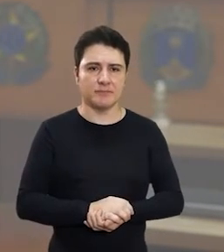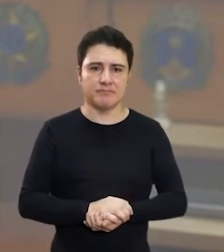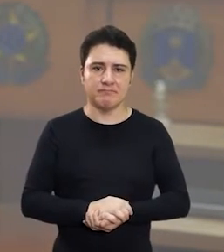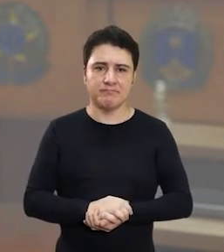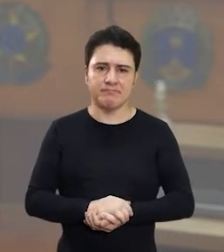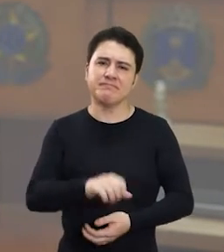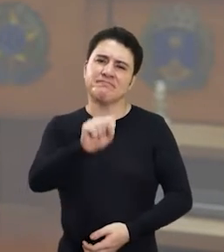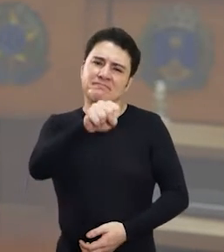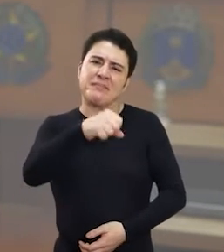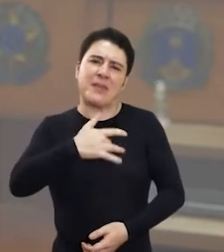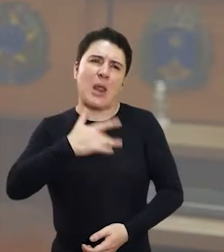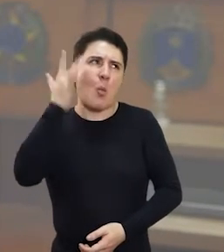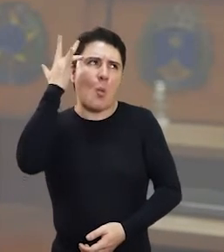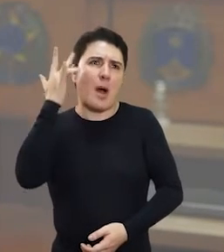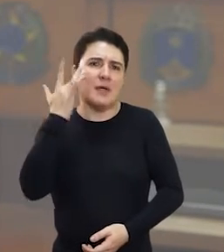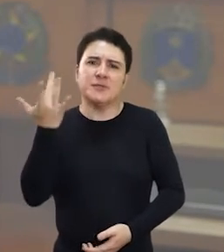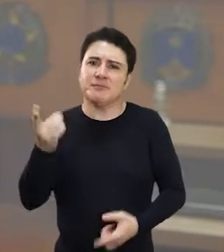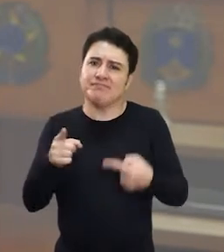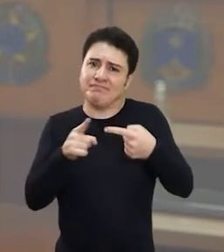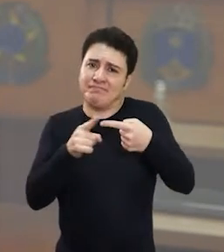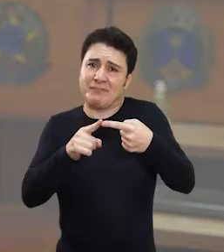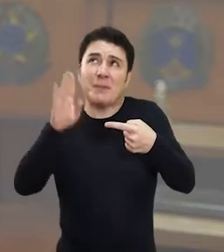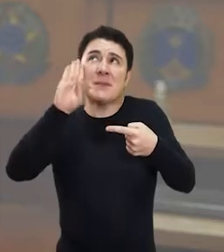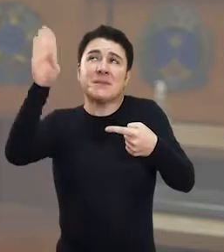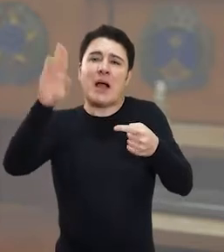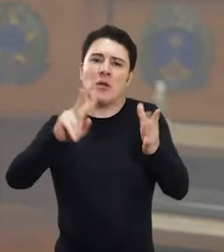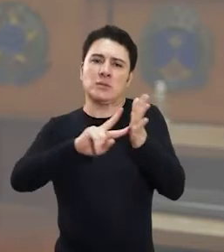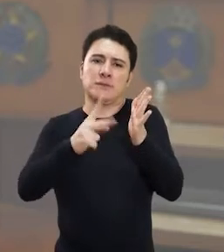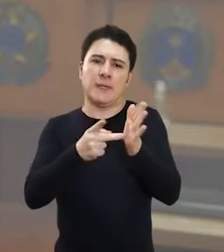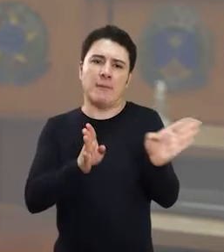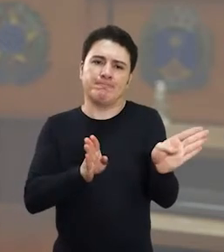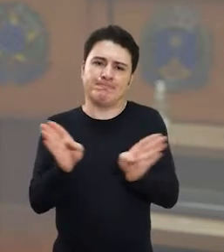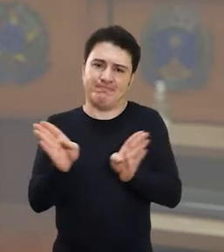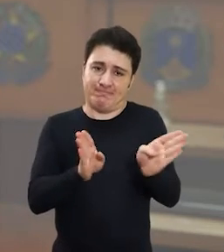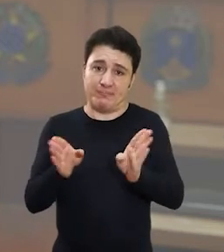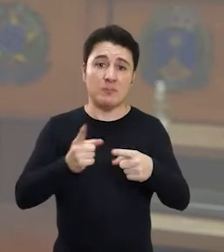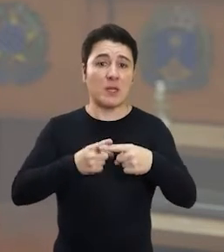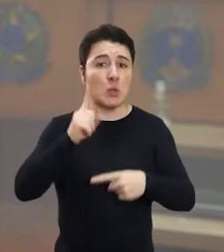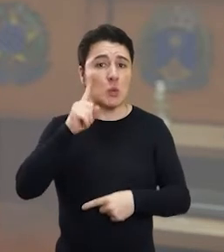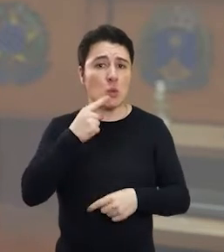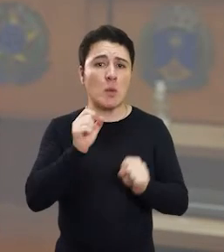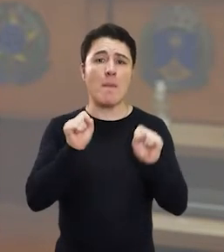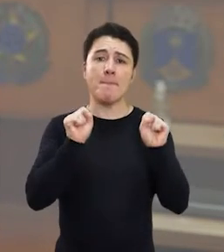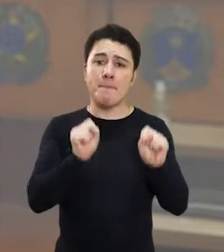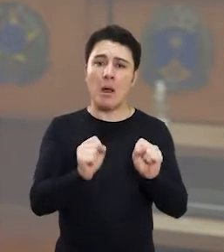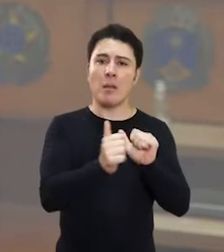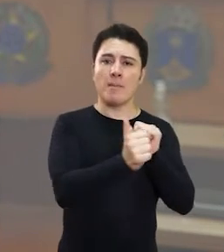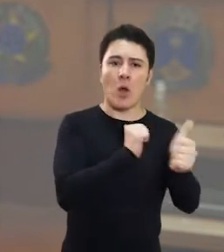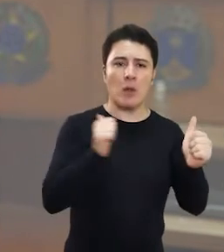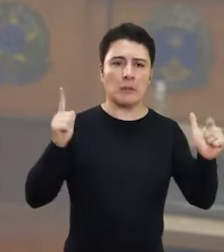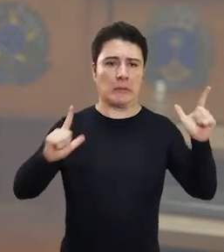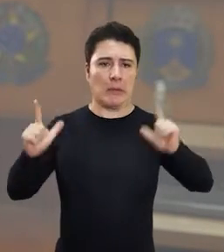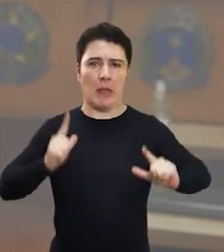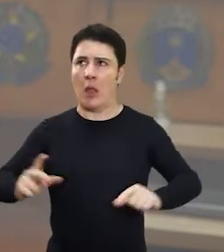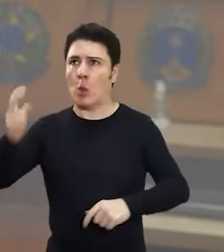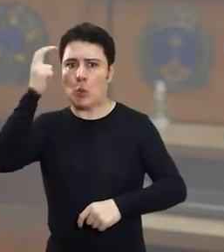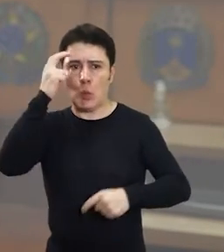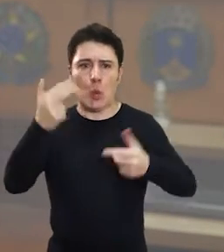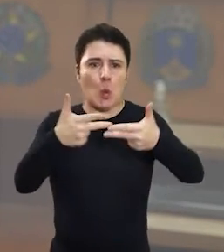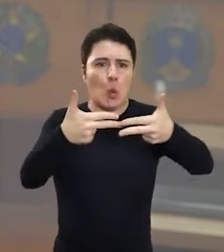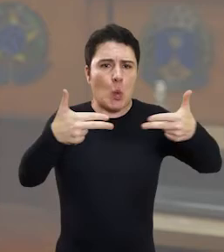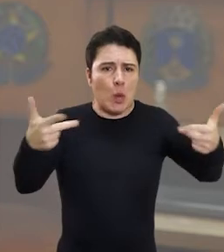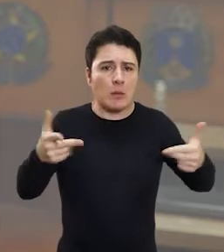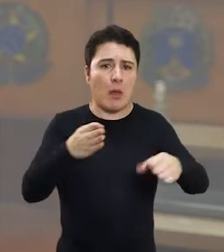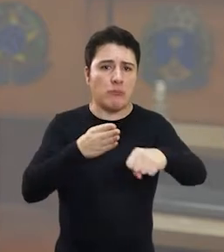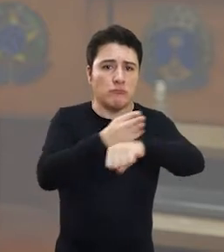Olha eu acredito que a grande questão é a palavra é a sensibilidade né então é acessibilidade tanto no esporte lazer o esporte